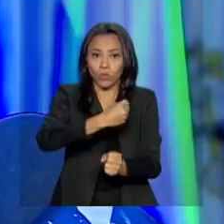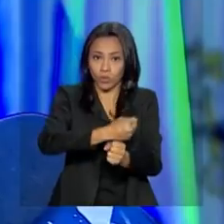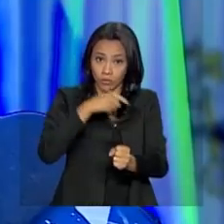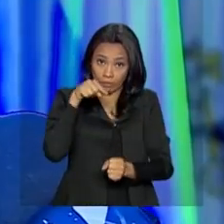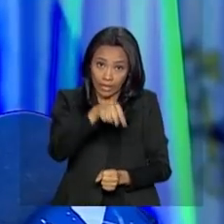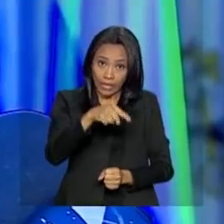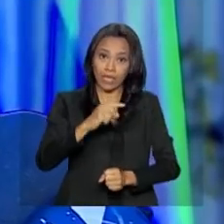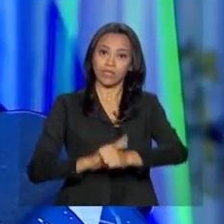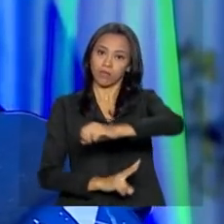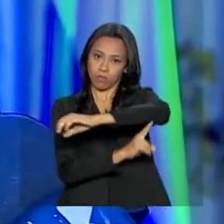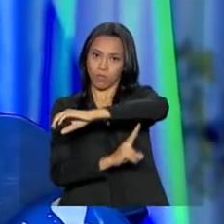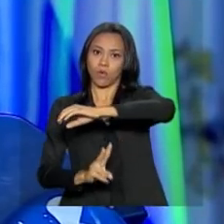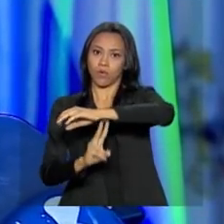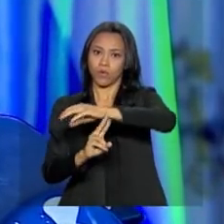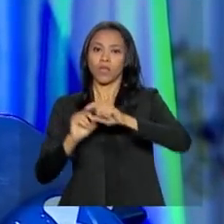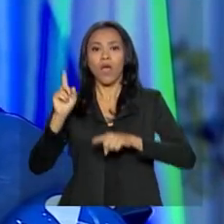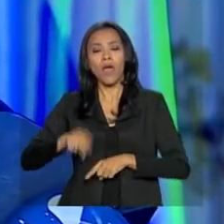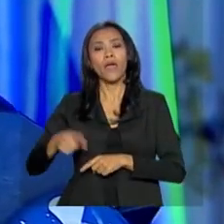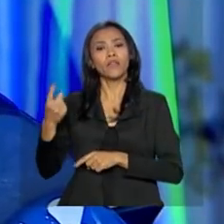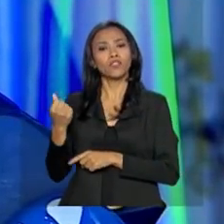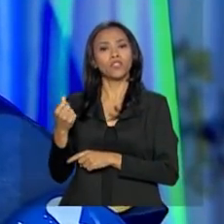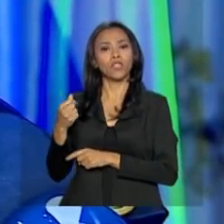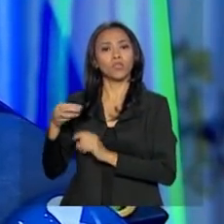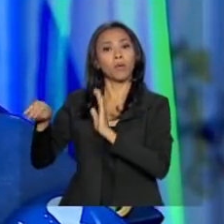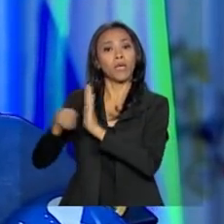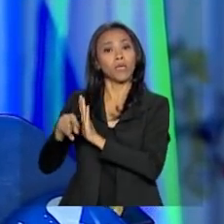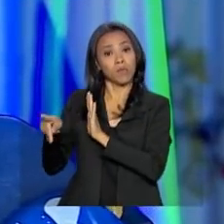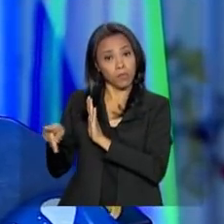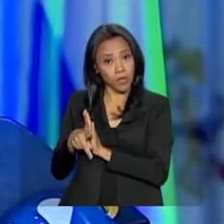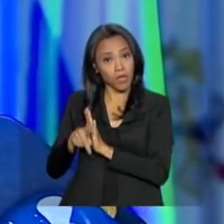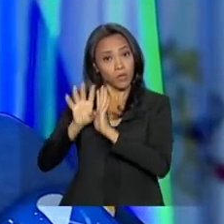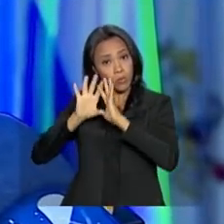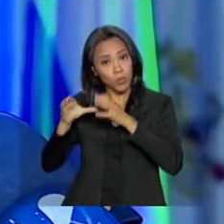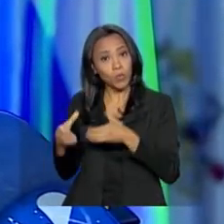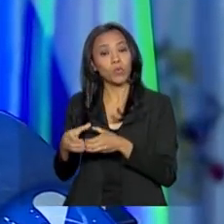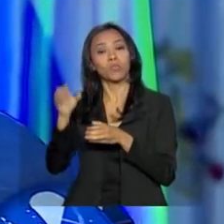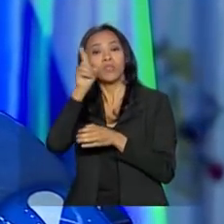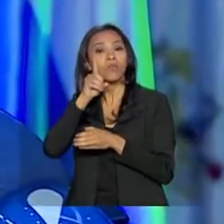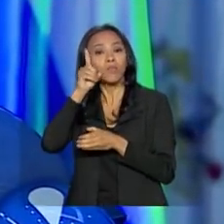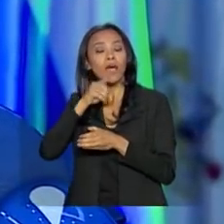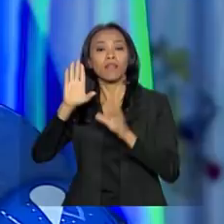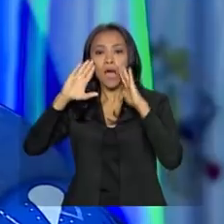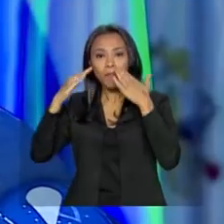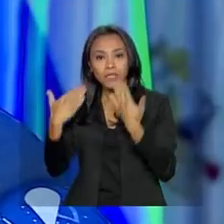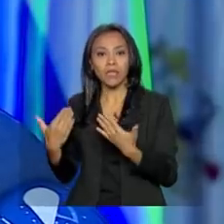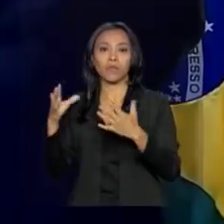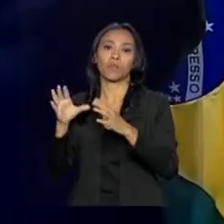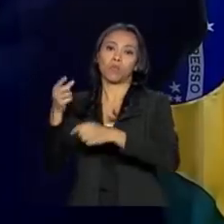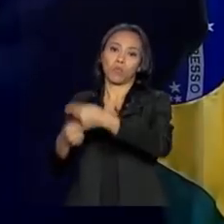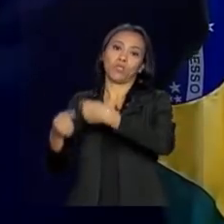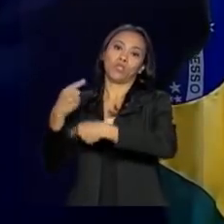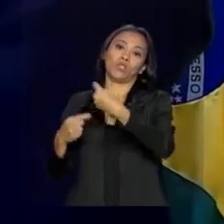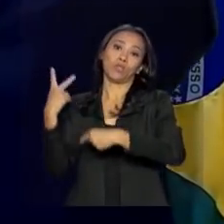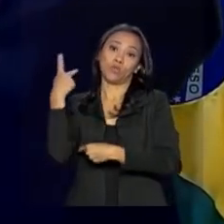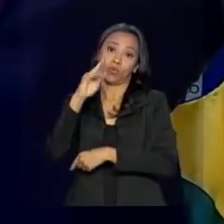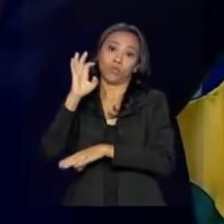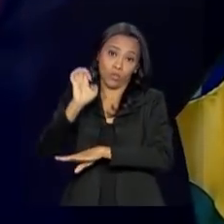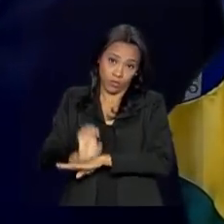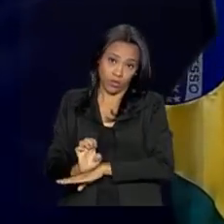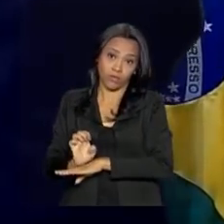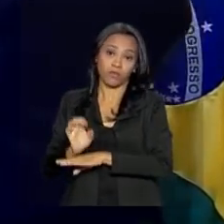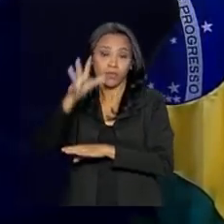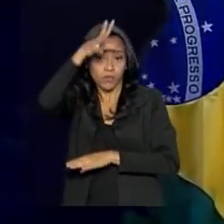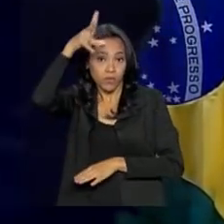Ponte São originários de uma Emenda parlamentar apresentada pela bancada de Mato Grosso do Sul os ministros também